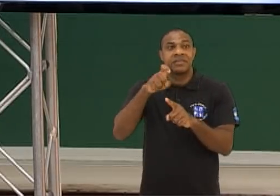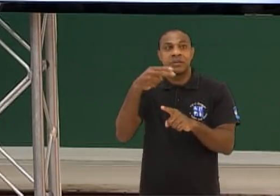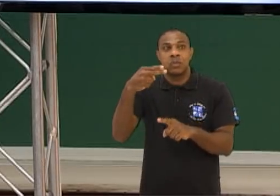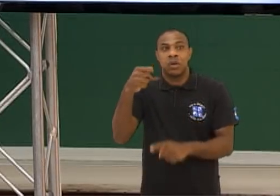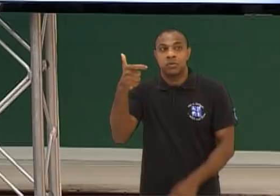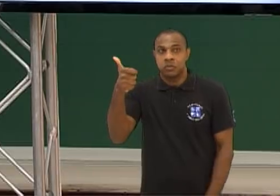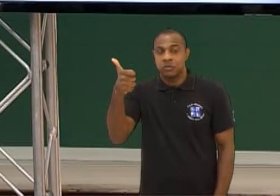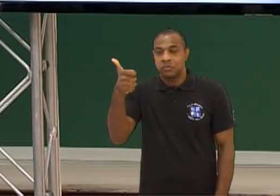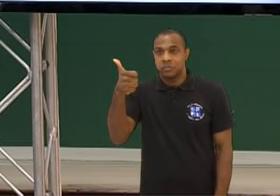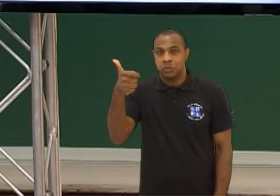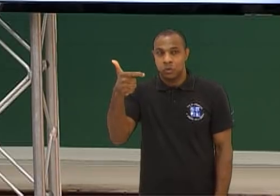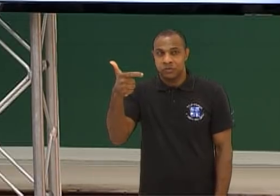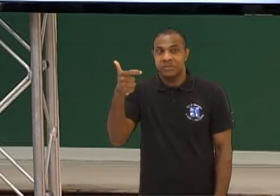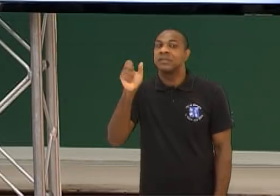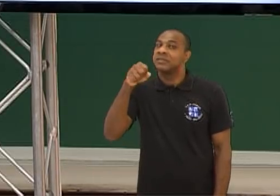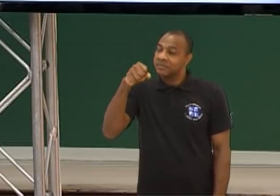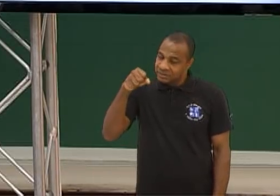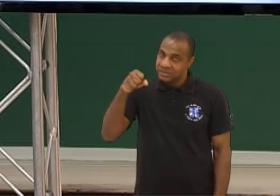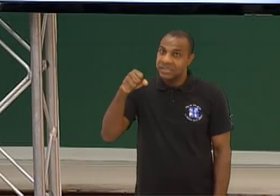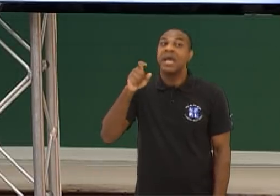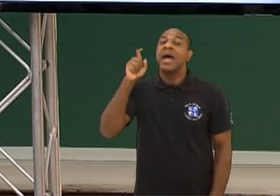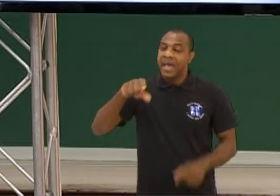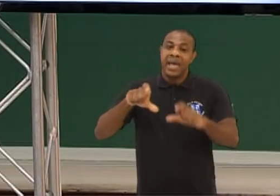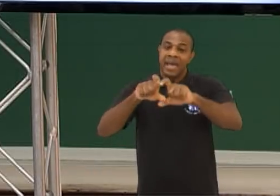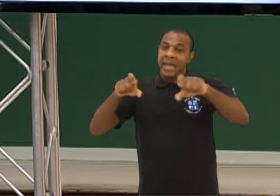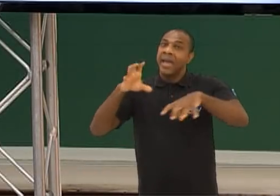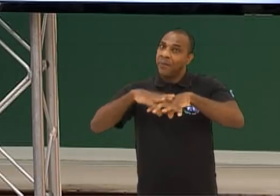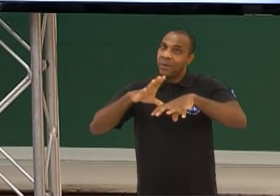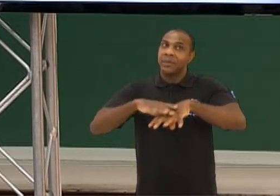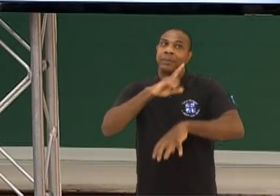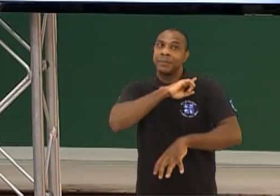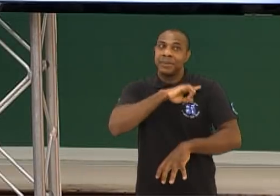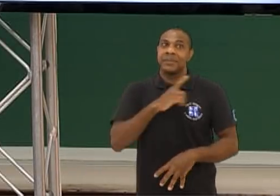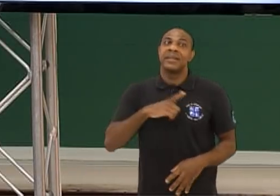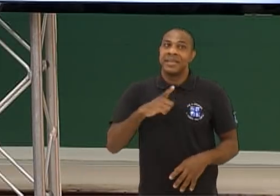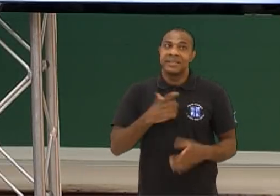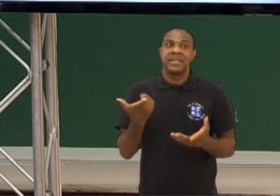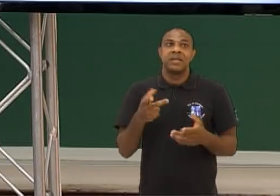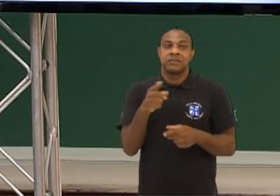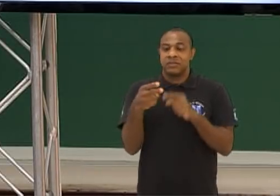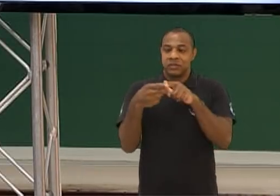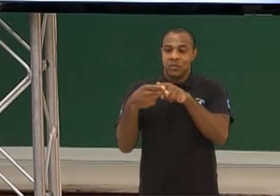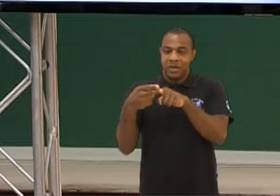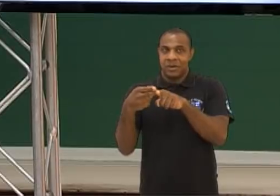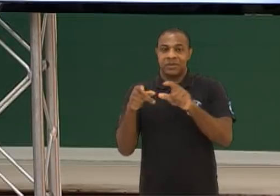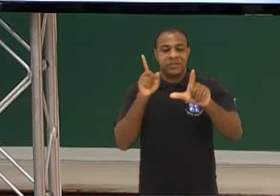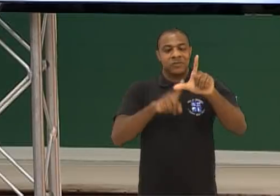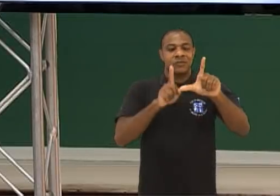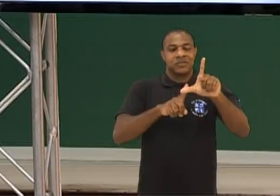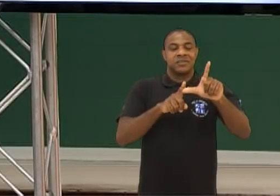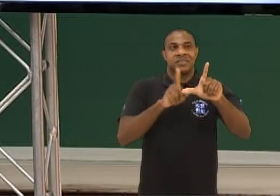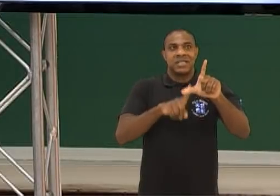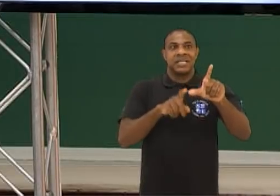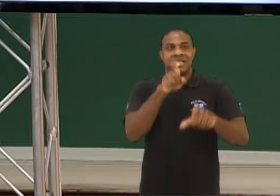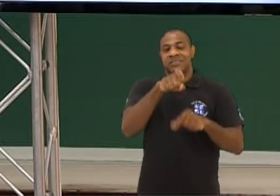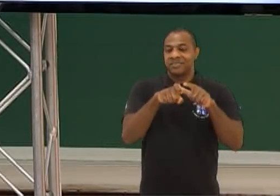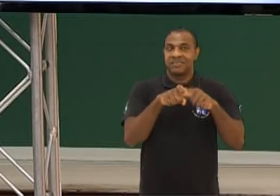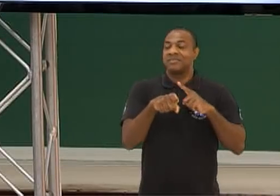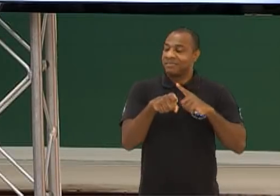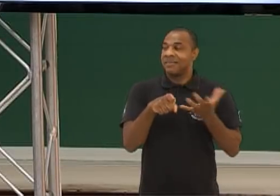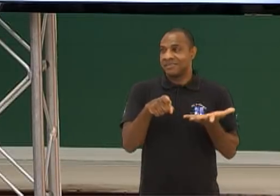igual a 12? Sim. Temos uma igualdade e um termo desconhecido. Ó, sinal de igual e o x. Claro, se você quiser calcular o